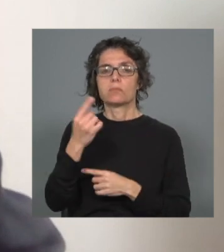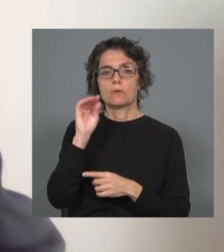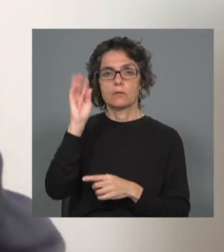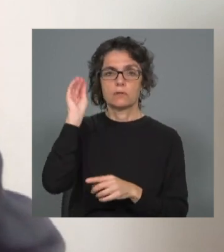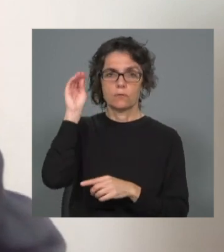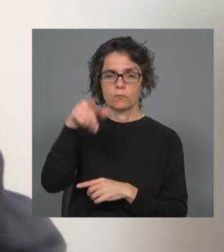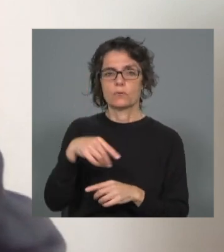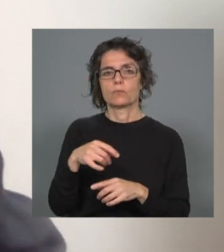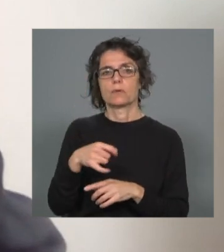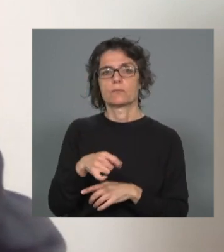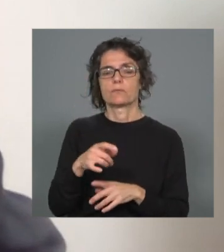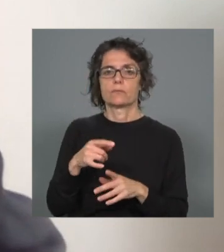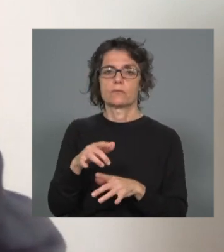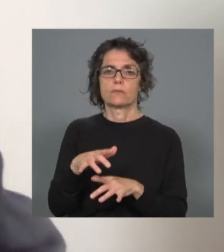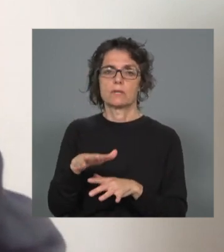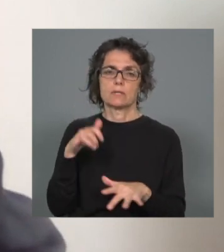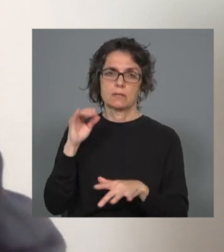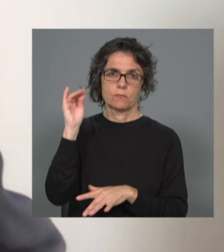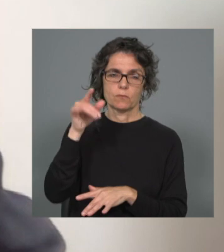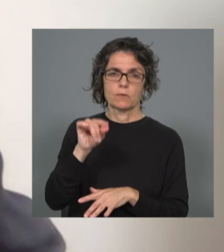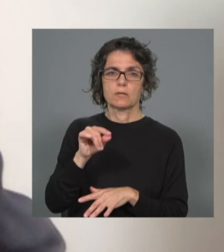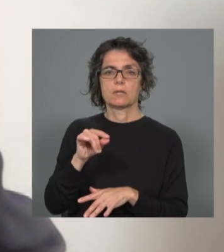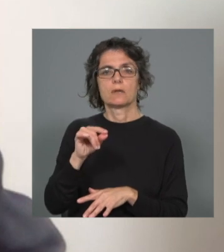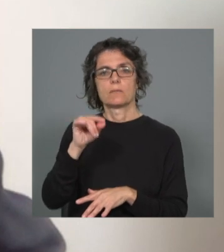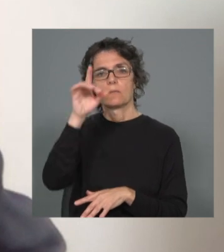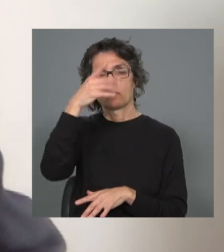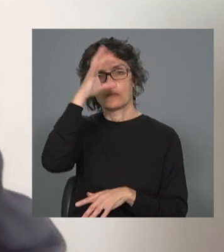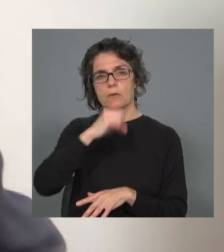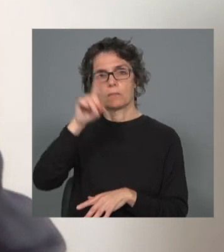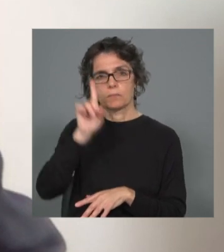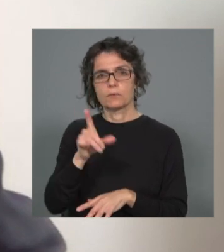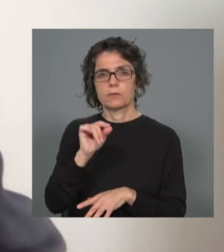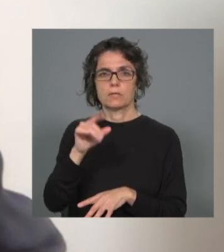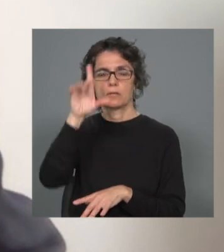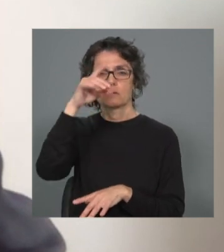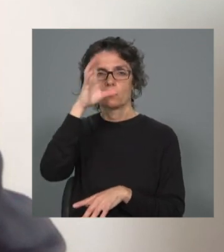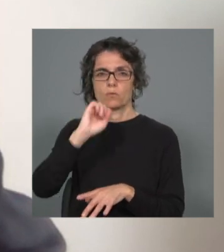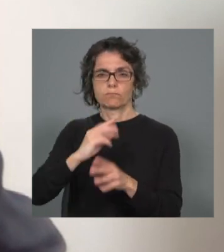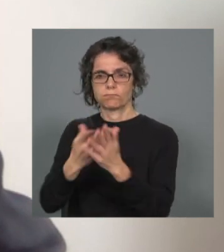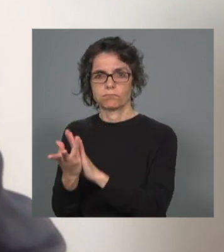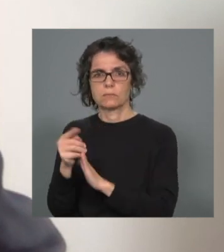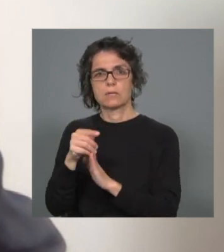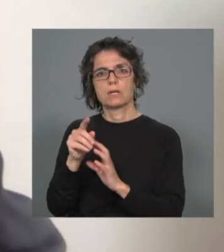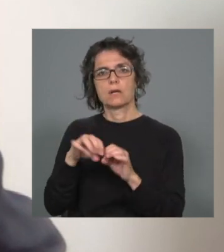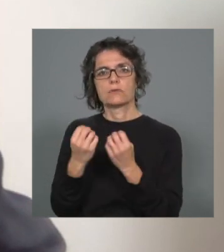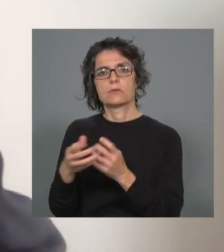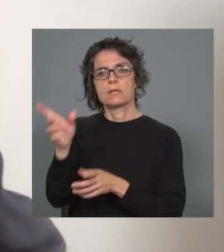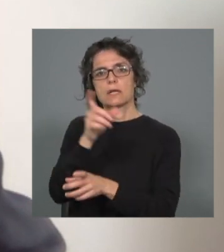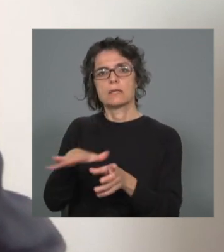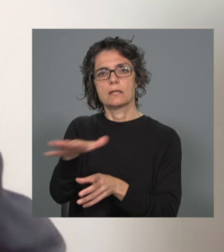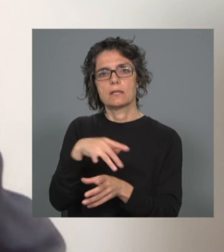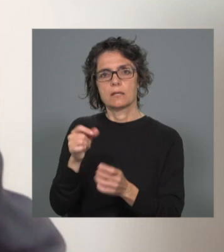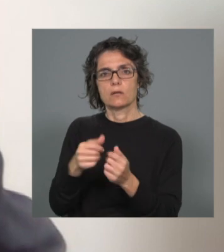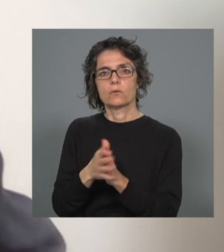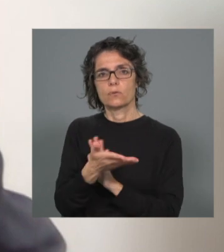Assembleia da República, o Primeiro-Ministro e Ministros, para que toda a sociedade civil, através também de uma